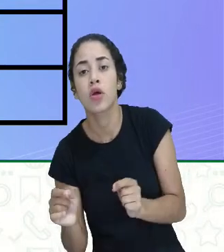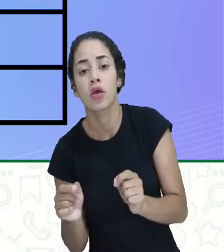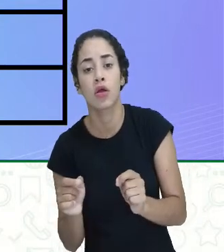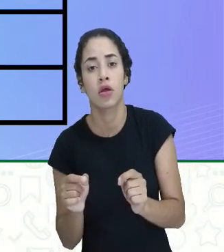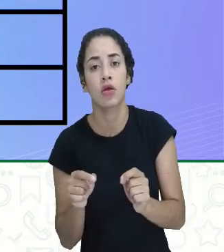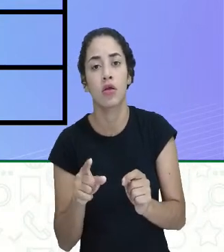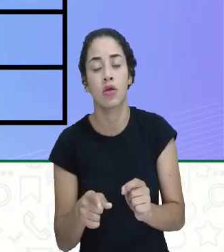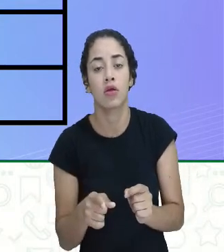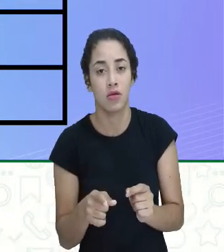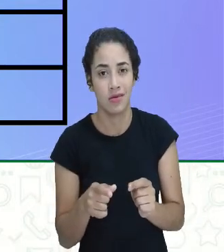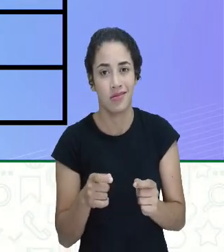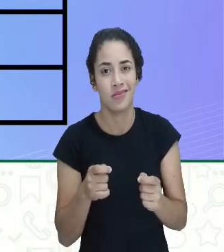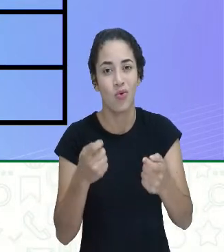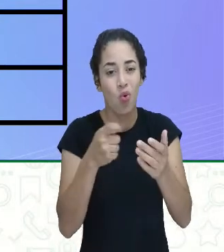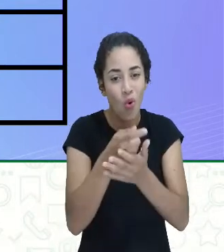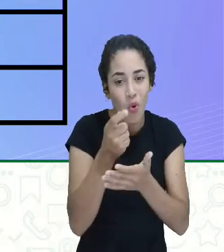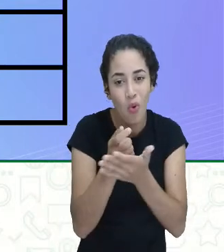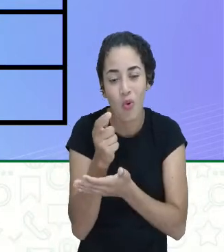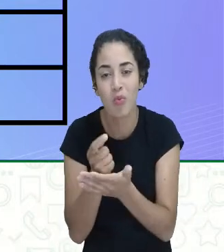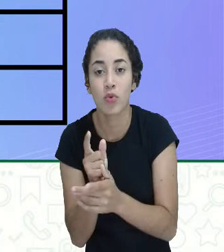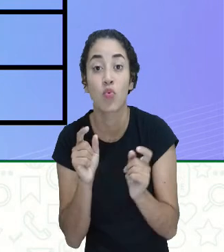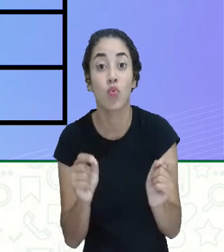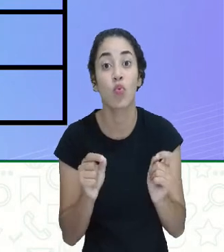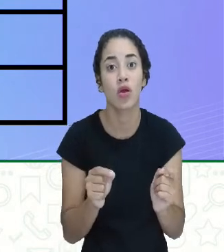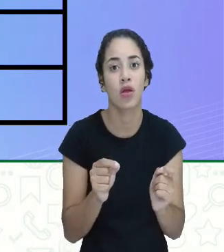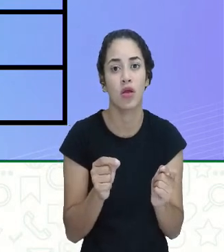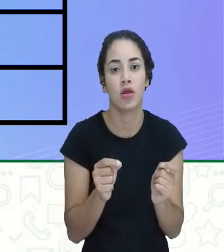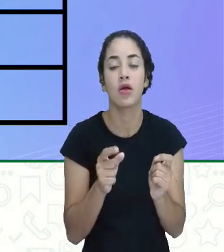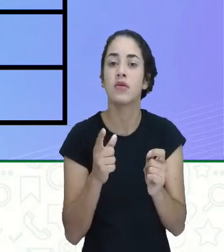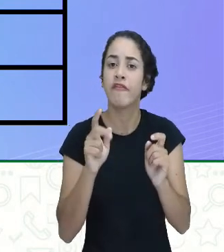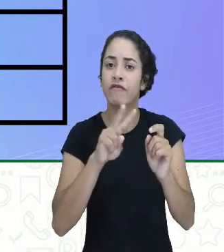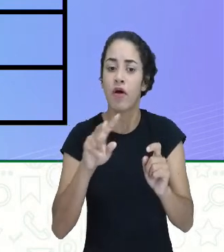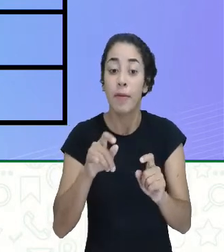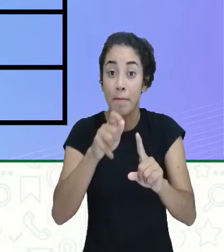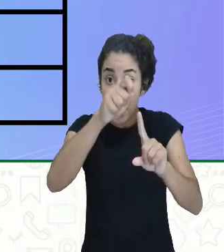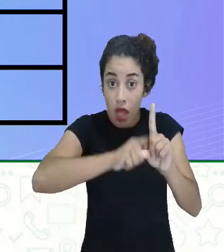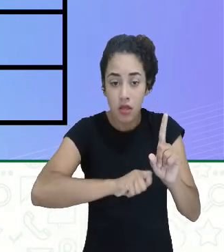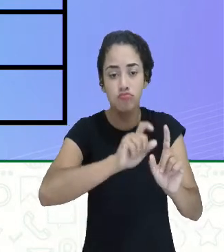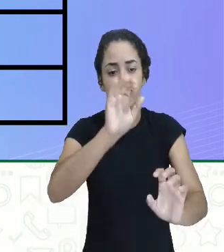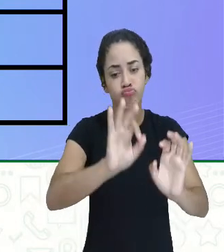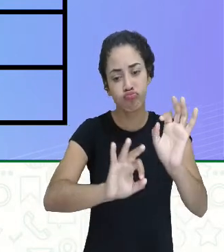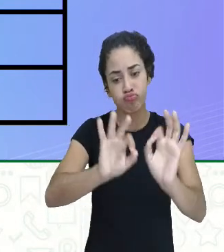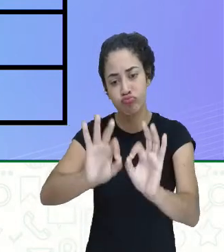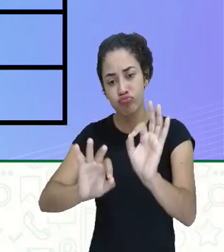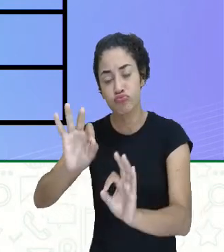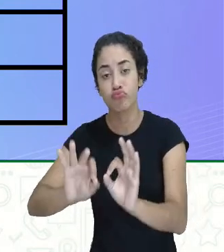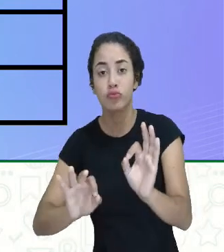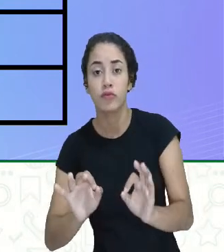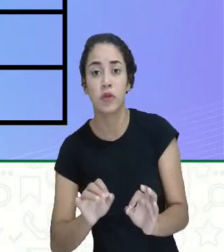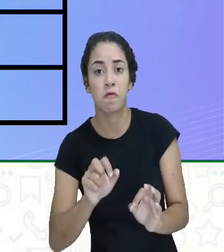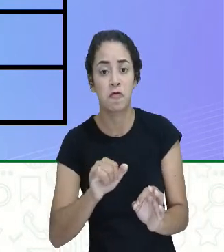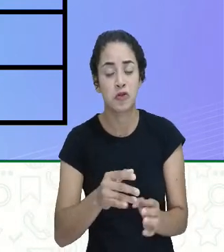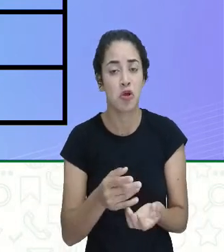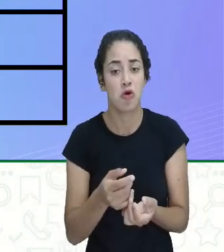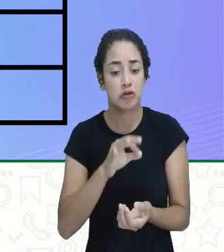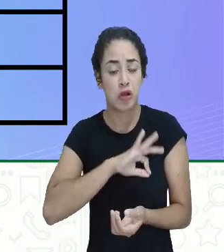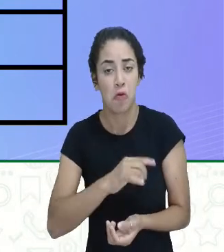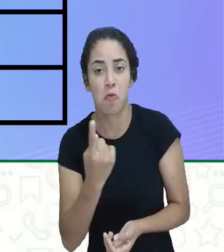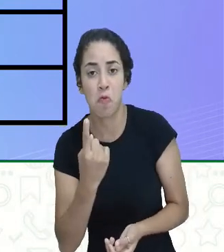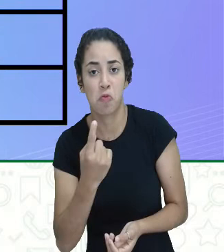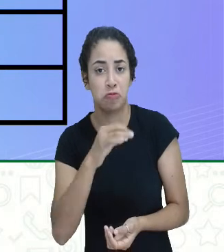consumo mensal, né? Então, você vai fazer um planejamento. Se você ganhar um salário,